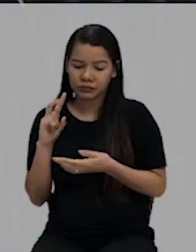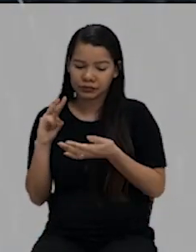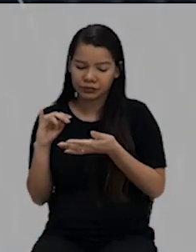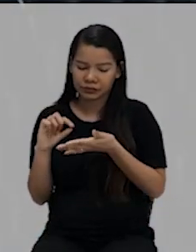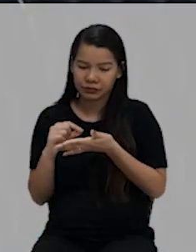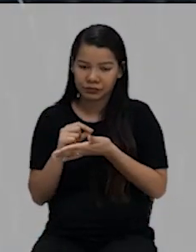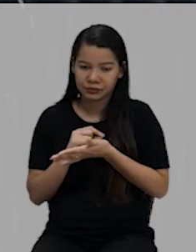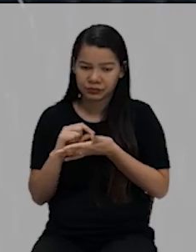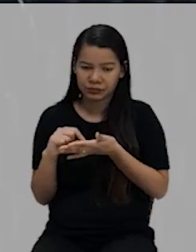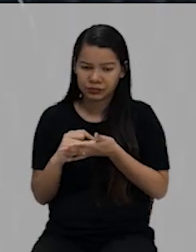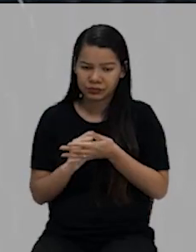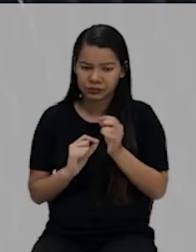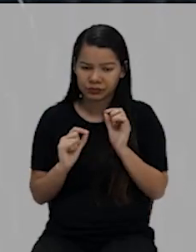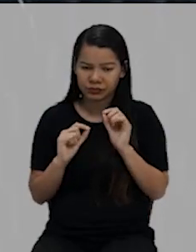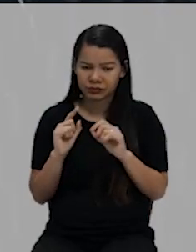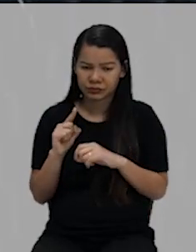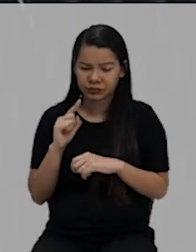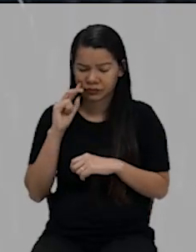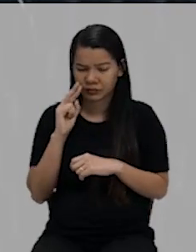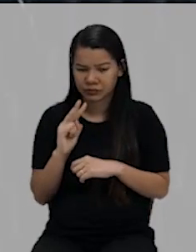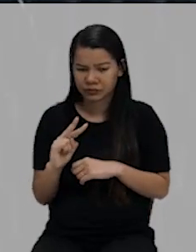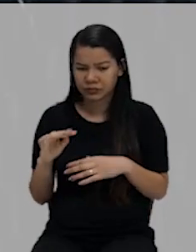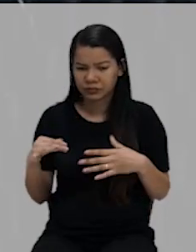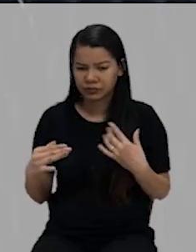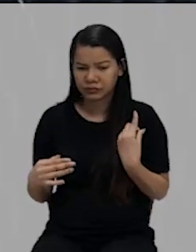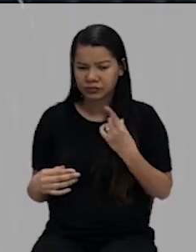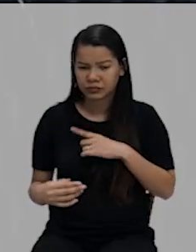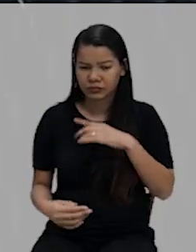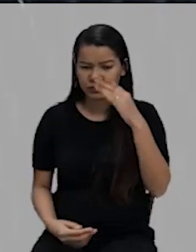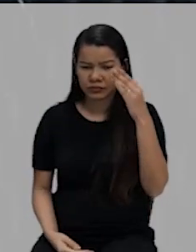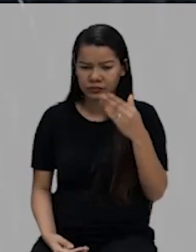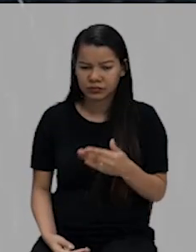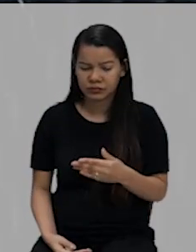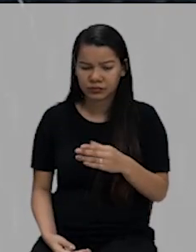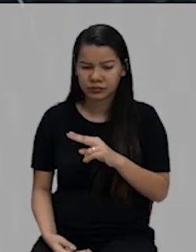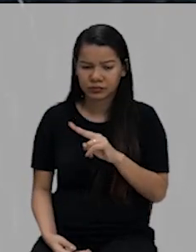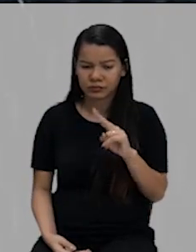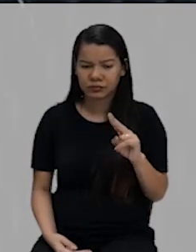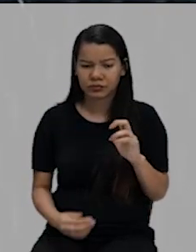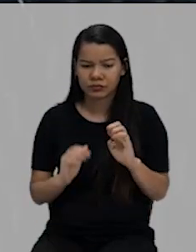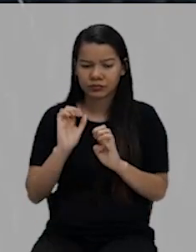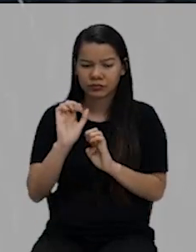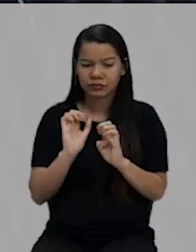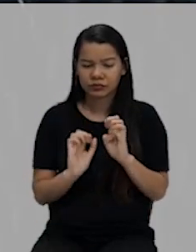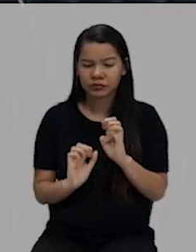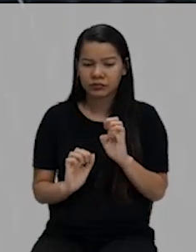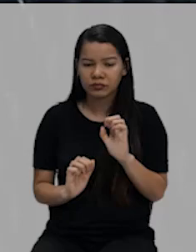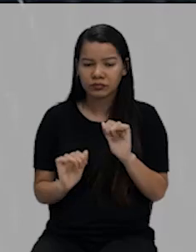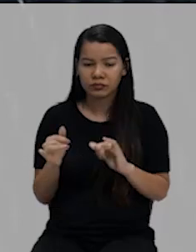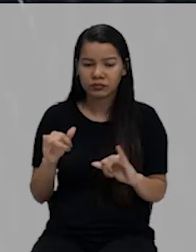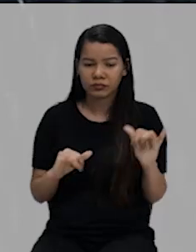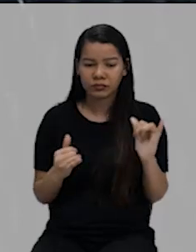você está observando, aí estamos diante de uma equação química. Então, a equação química